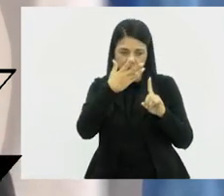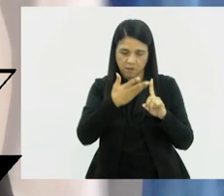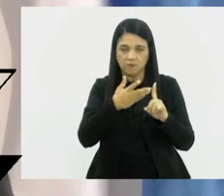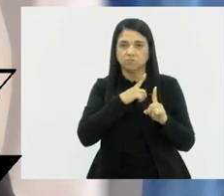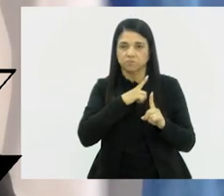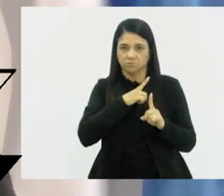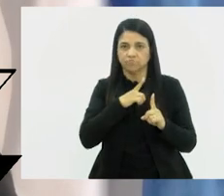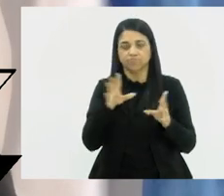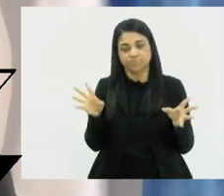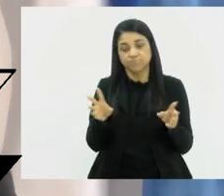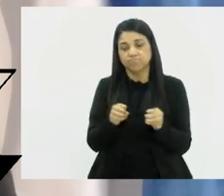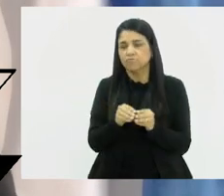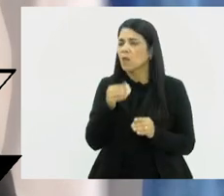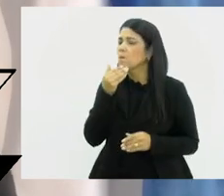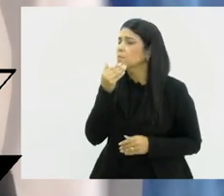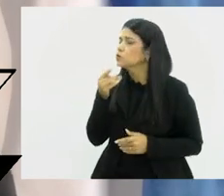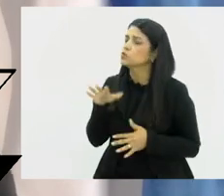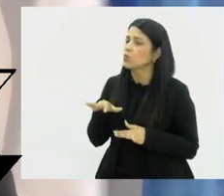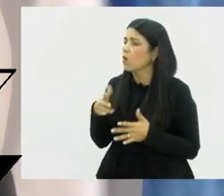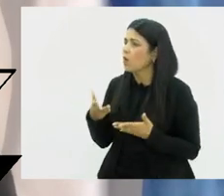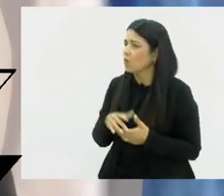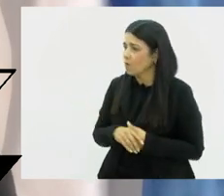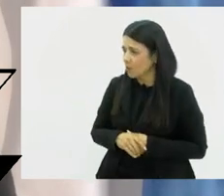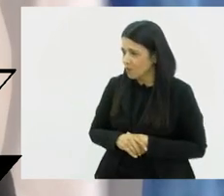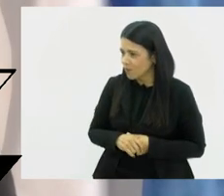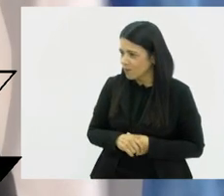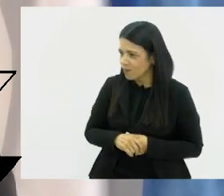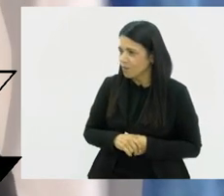Lógico, para encerrar, qual é o pedido que o senhor quer?